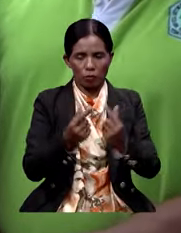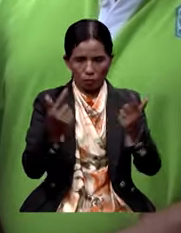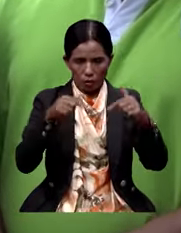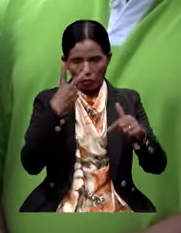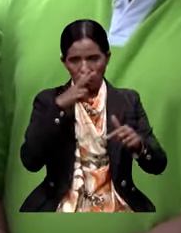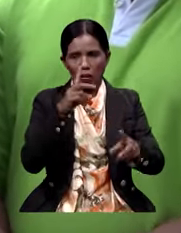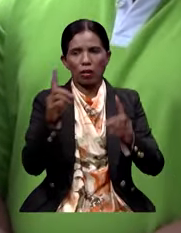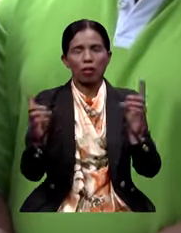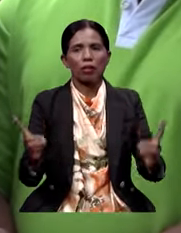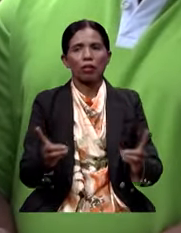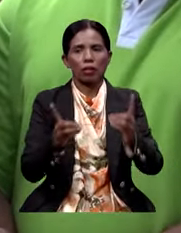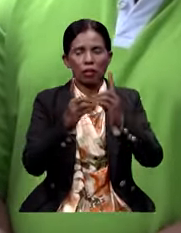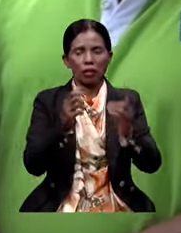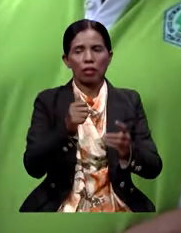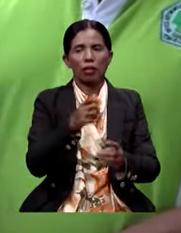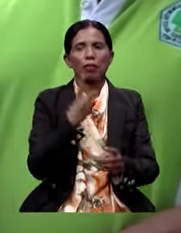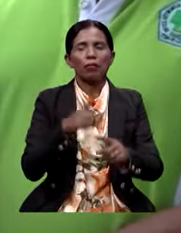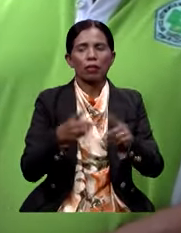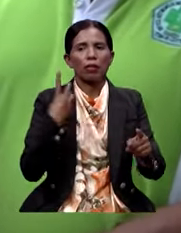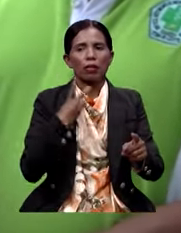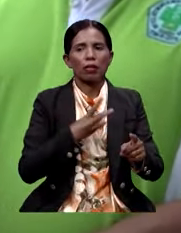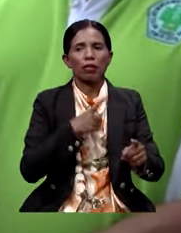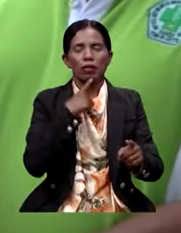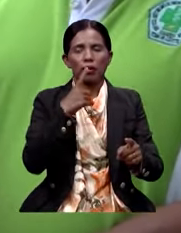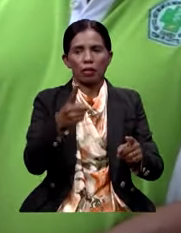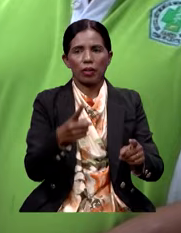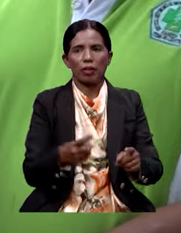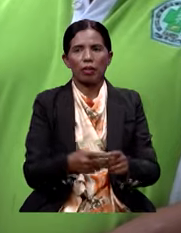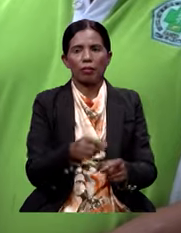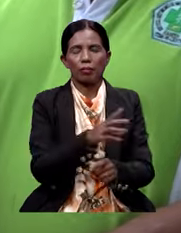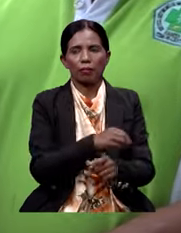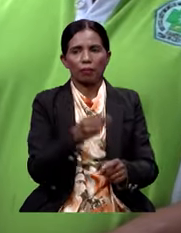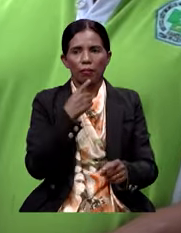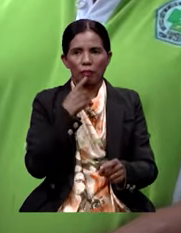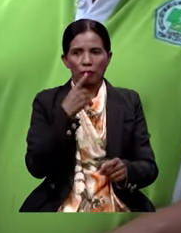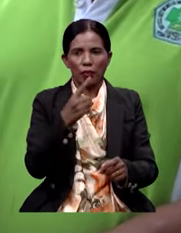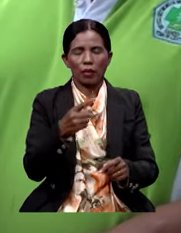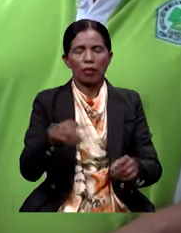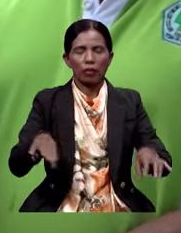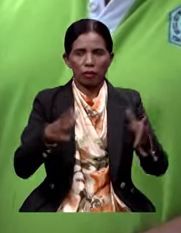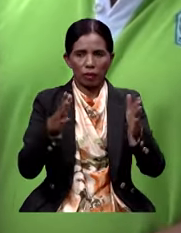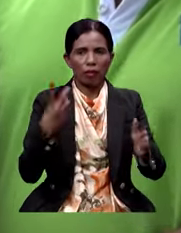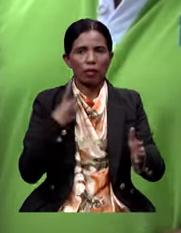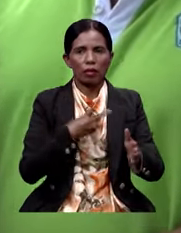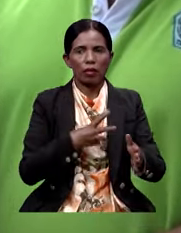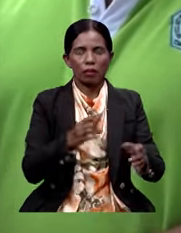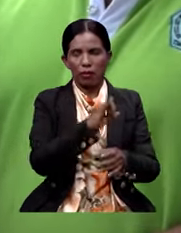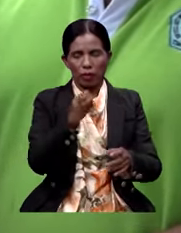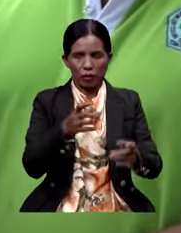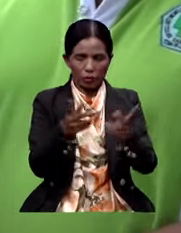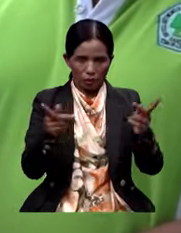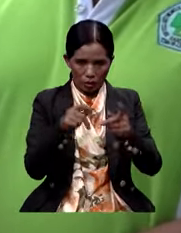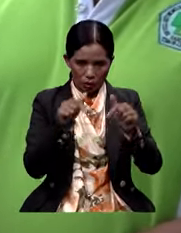amigo consegue ser mano senhor administrador, mas bem administrador delega ela nia staff ida, a mim mais identifica fatinha